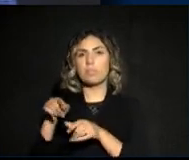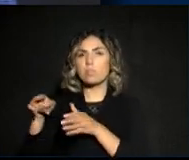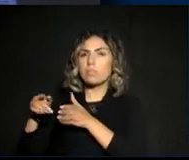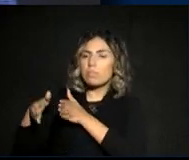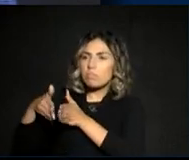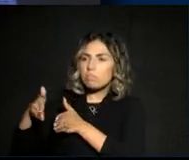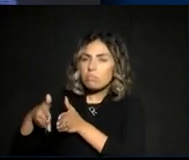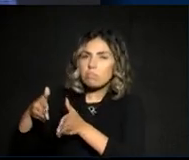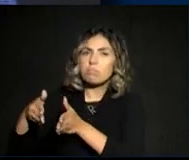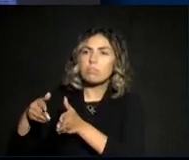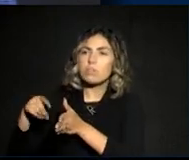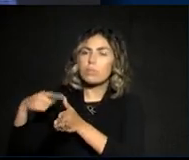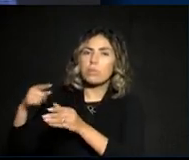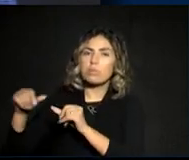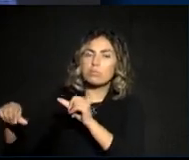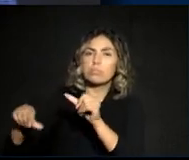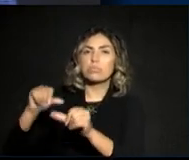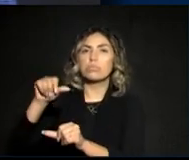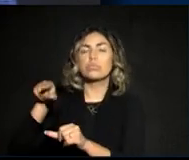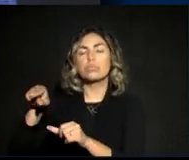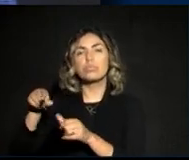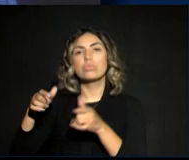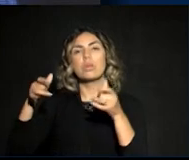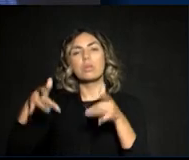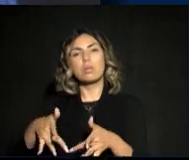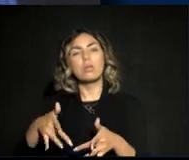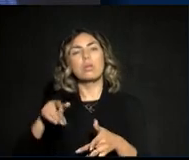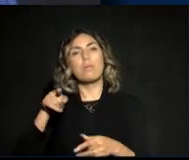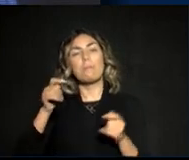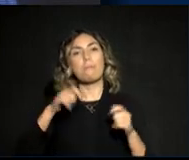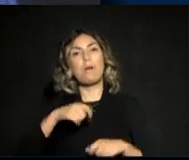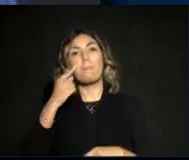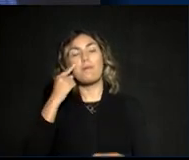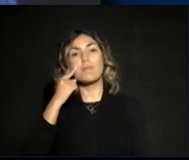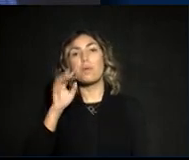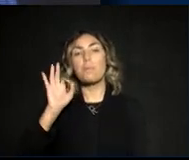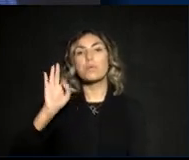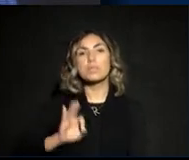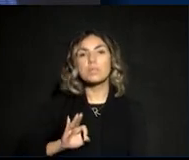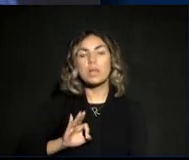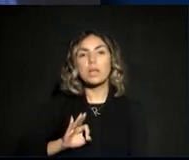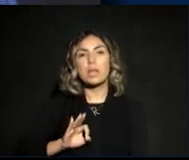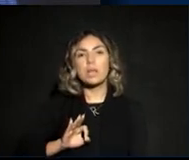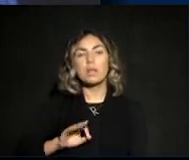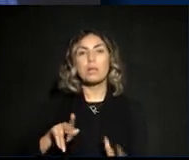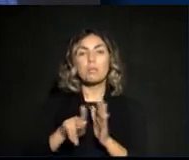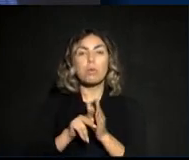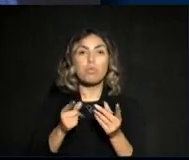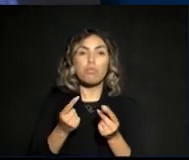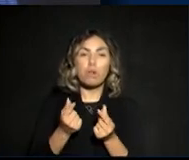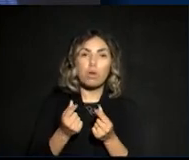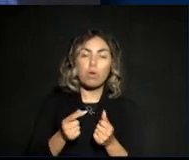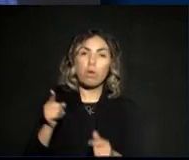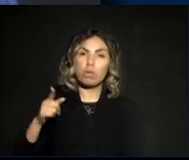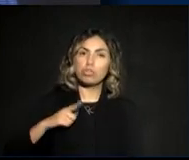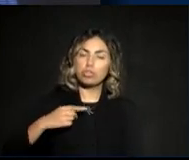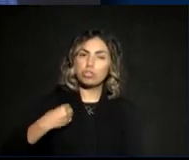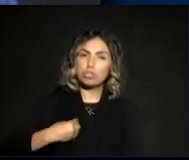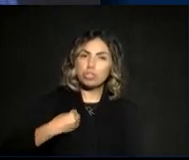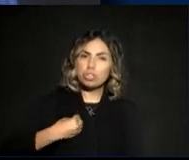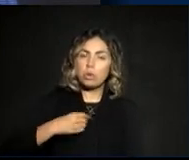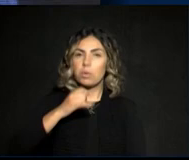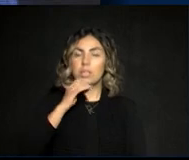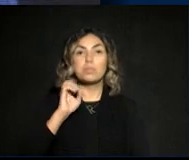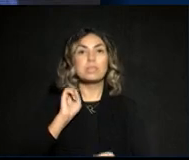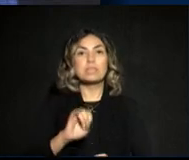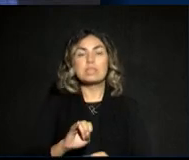variável acabar virando uma reserva de liquidez gente garantia percentual do valor presente líquido no